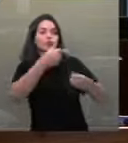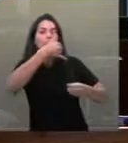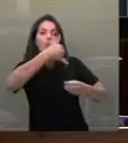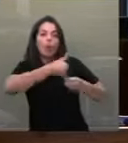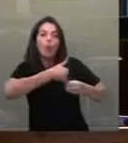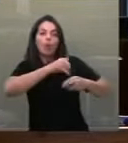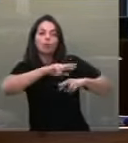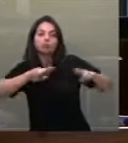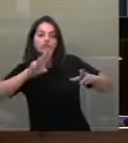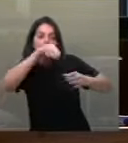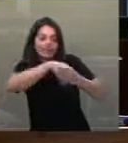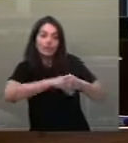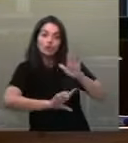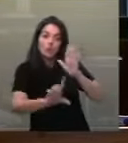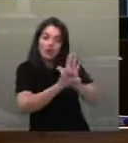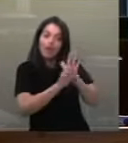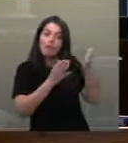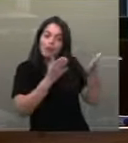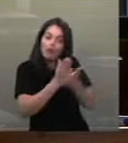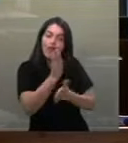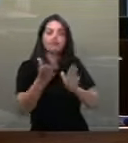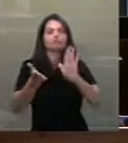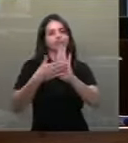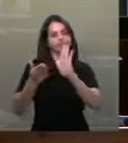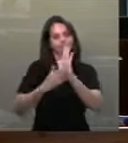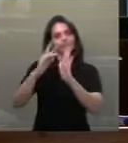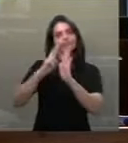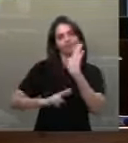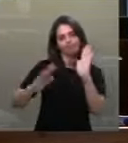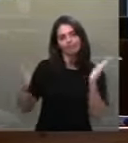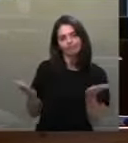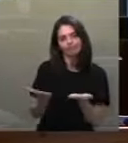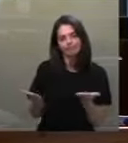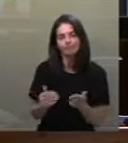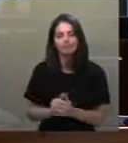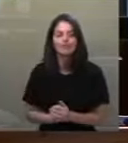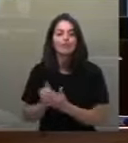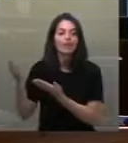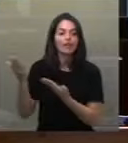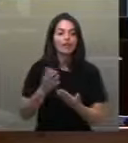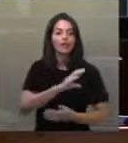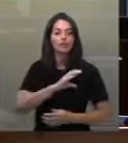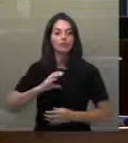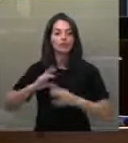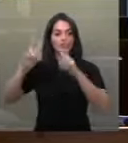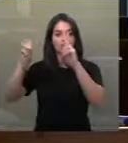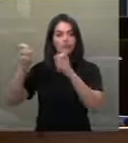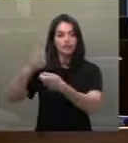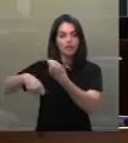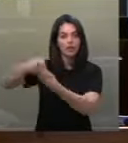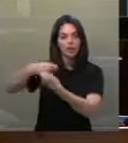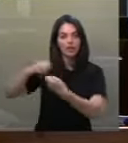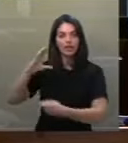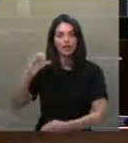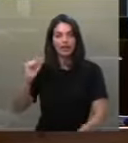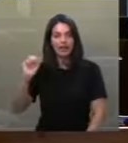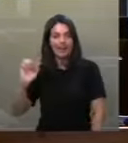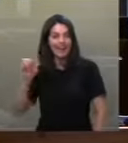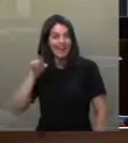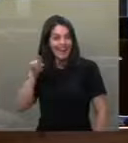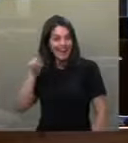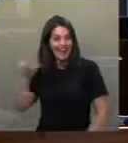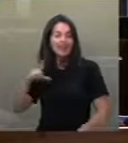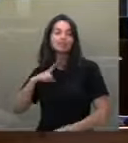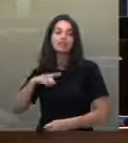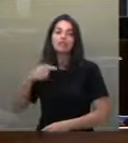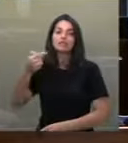lei, conforme a proposição apresentada. A matéria foi enviada à Comissão de Assuntos Econômicos, CAI, onde foram apresentadas